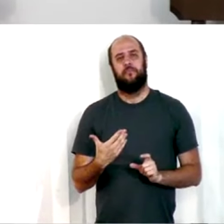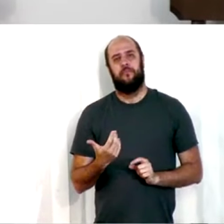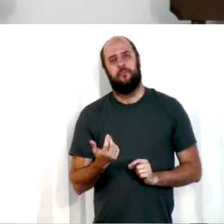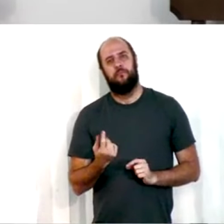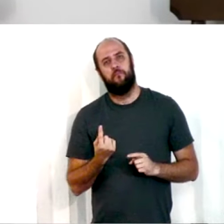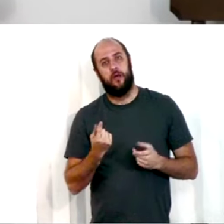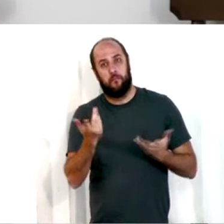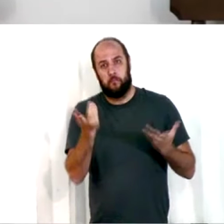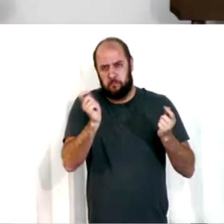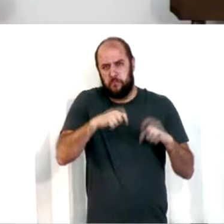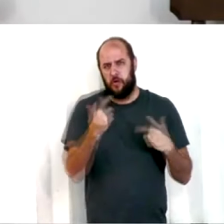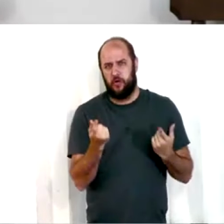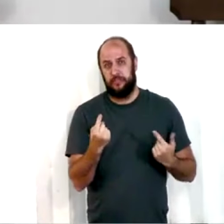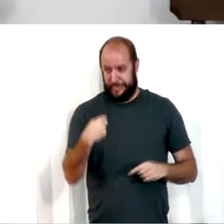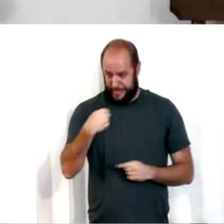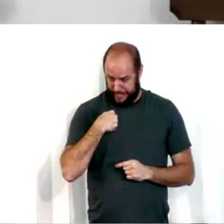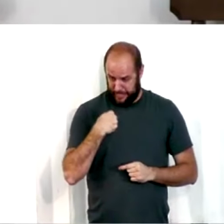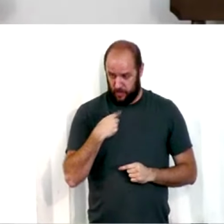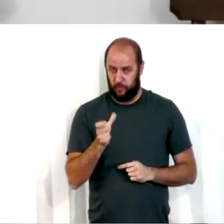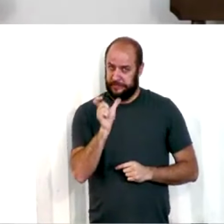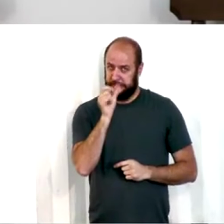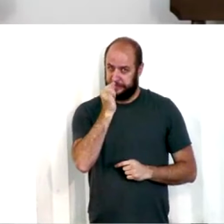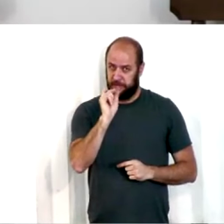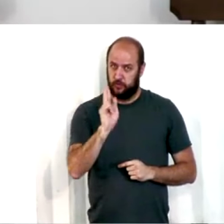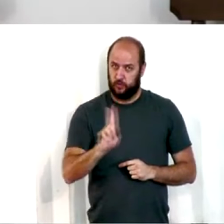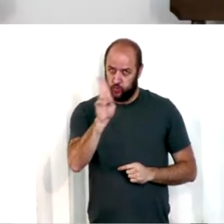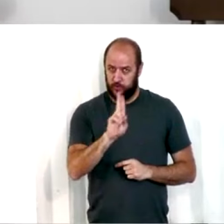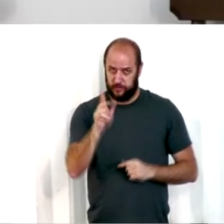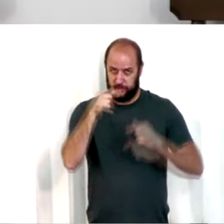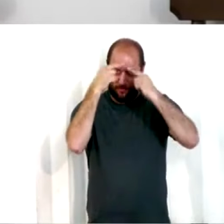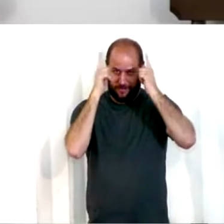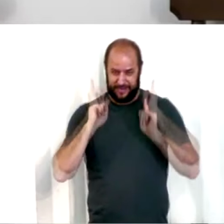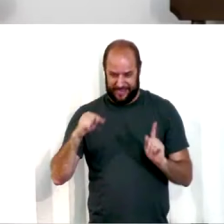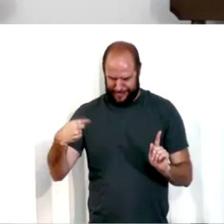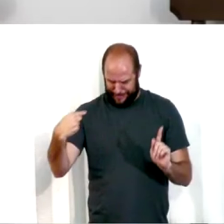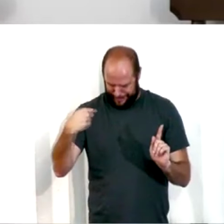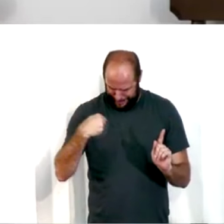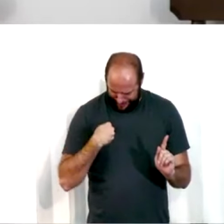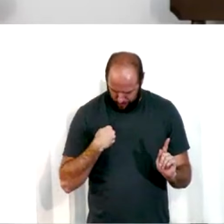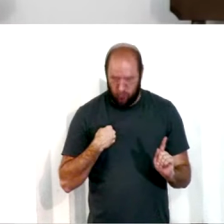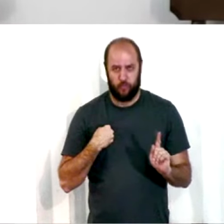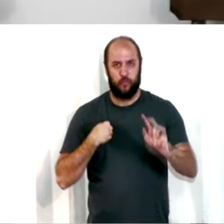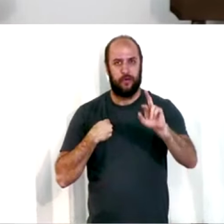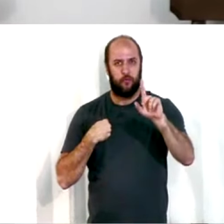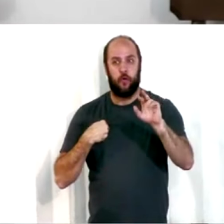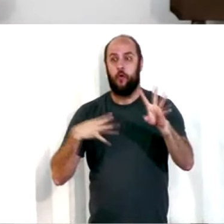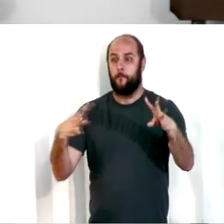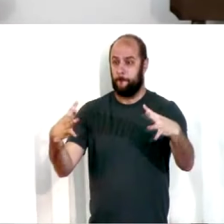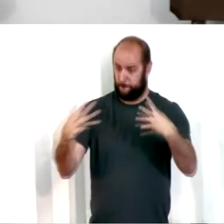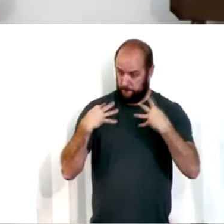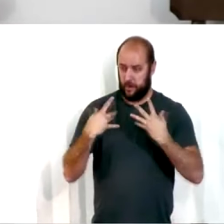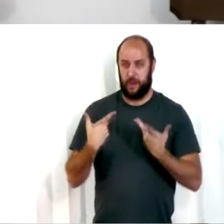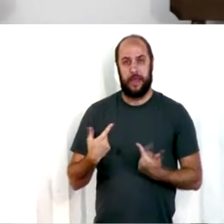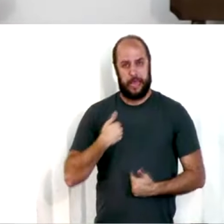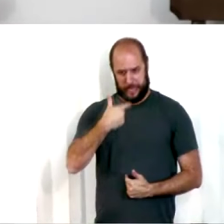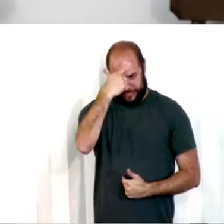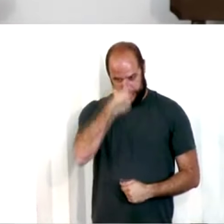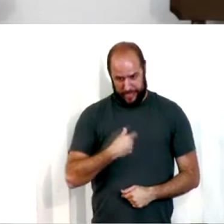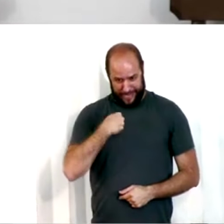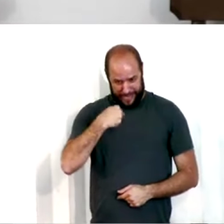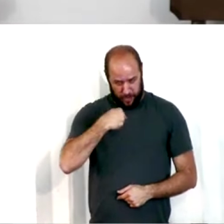mensagem. Quando ele fala eu, ele está apontando para ele. Ele quer que os colossenses entendam, sou